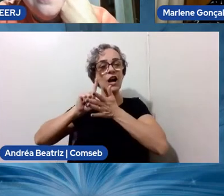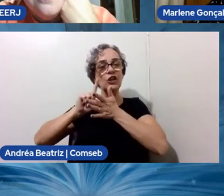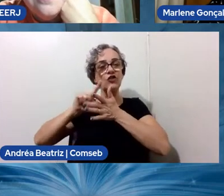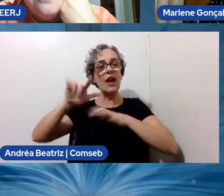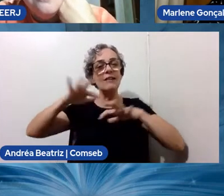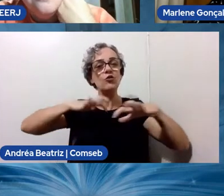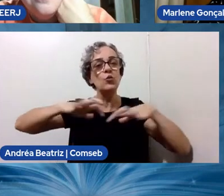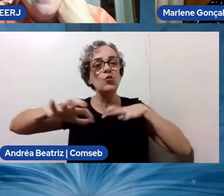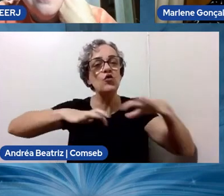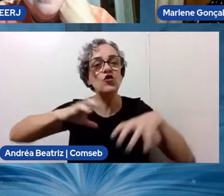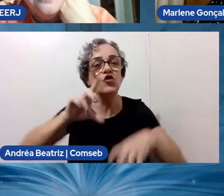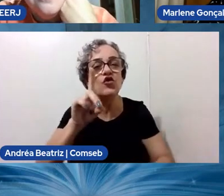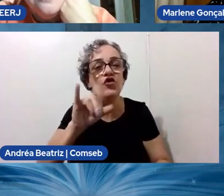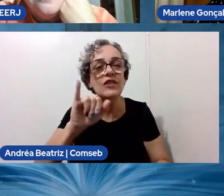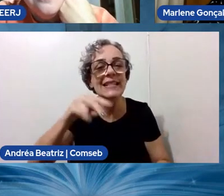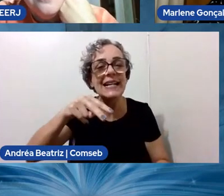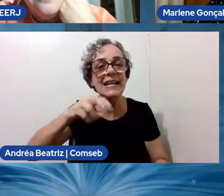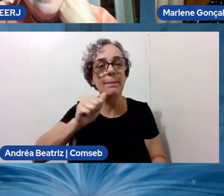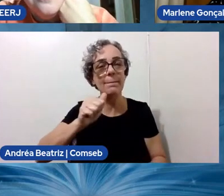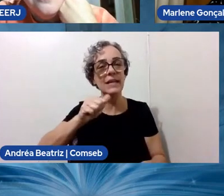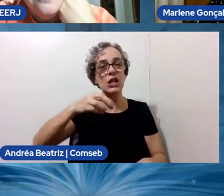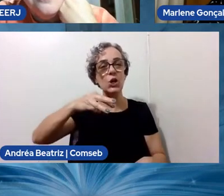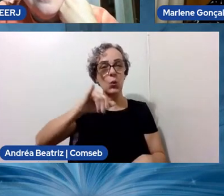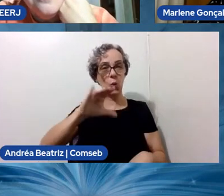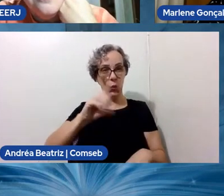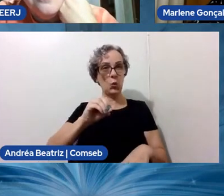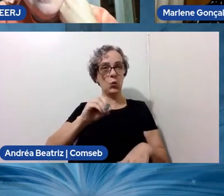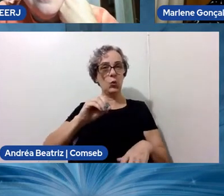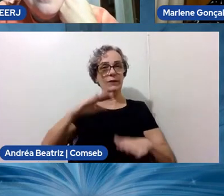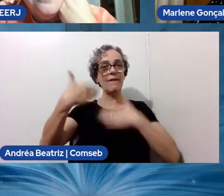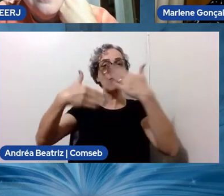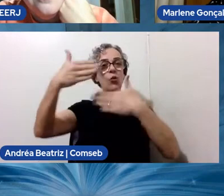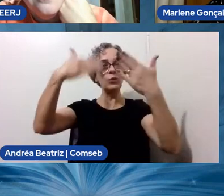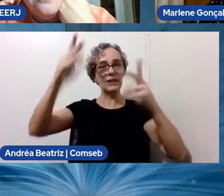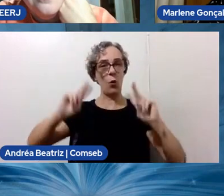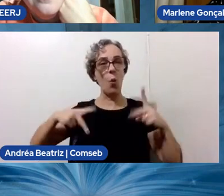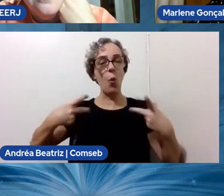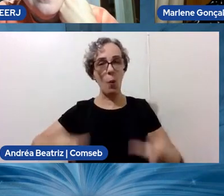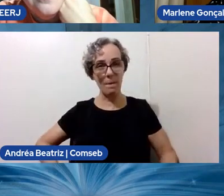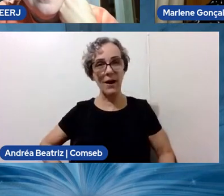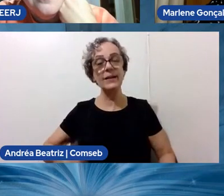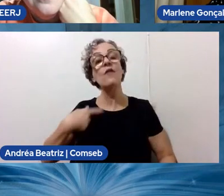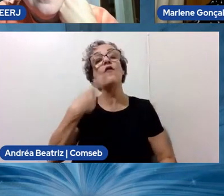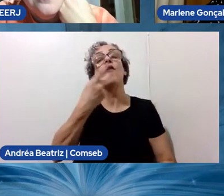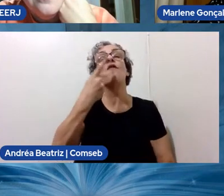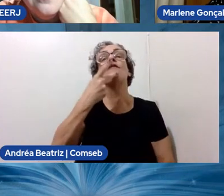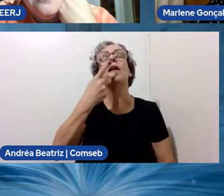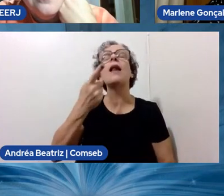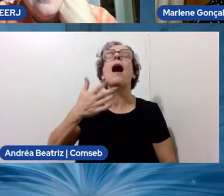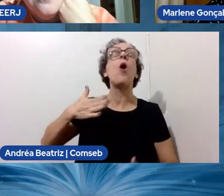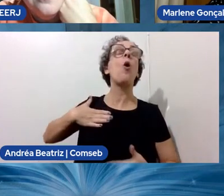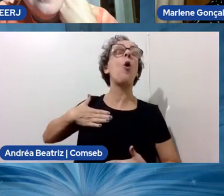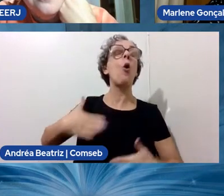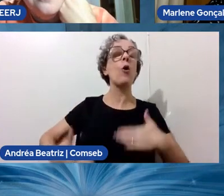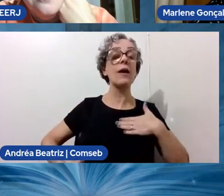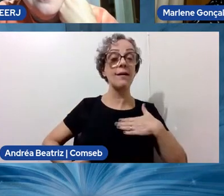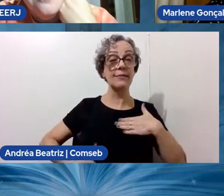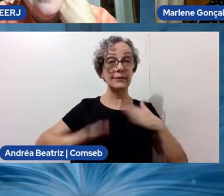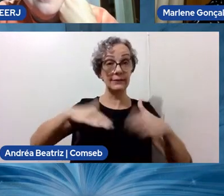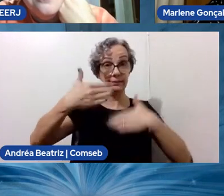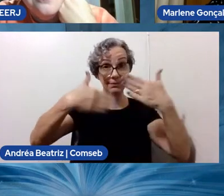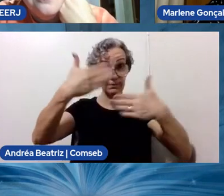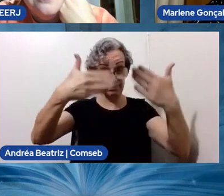do espírito, desenvolvimento do espírito e desenvolvimento da parte orgânica. Nós sabemos perfeitamente que à medida